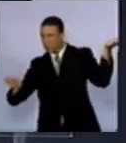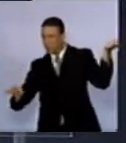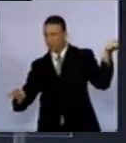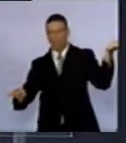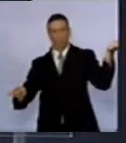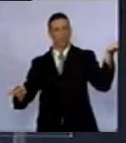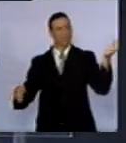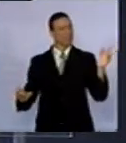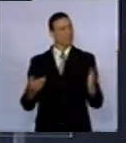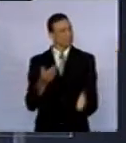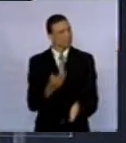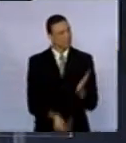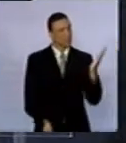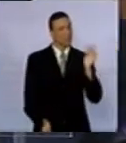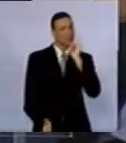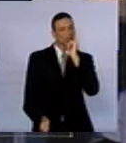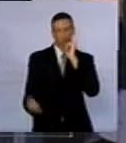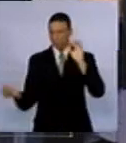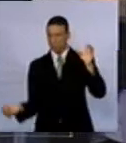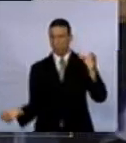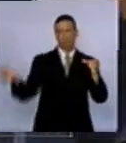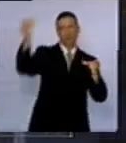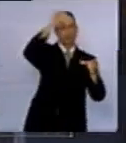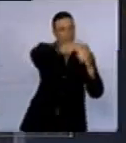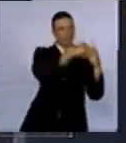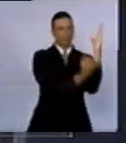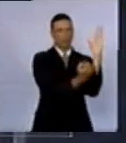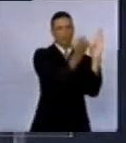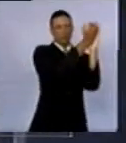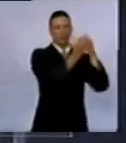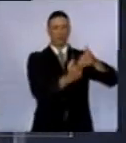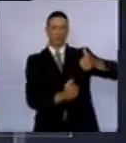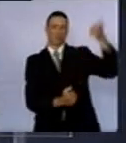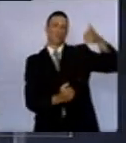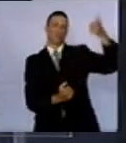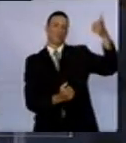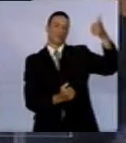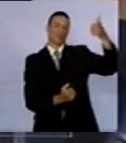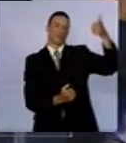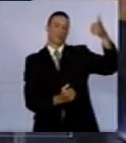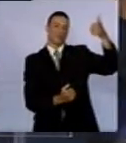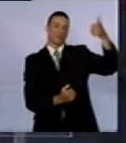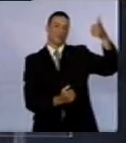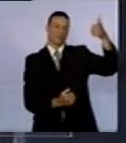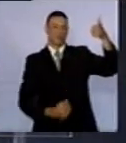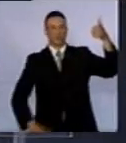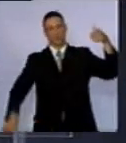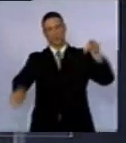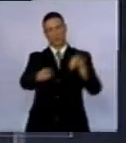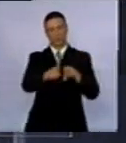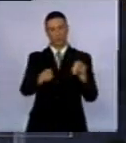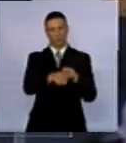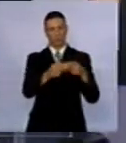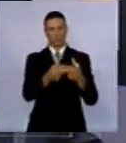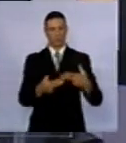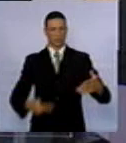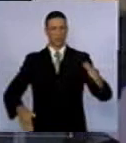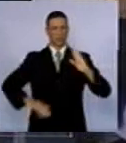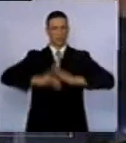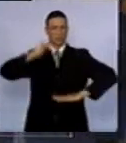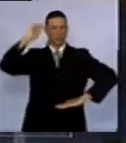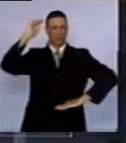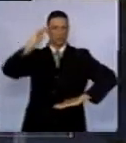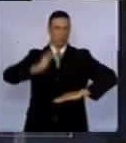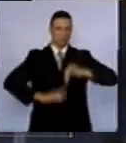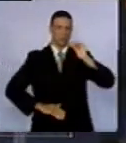ganham automaticamente posição dominante e poder de mercado, independentemente do seu padrão de qualidade, sendo